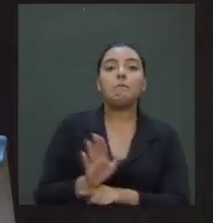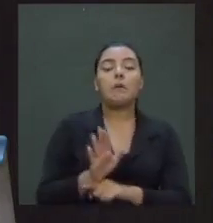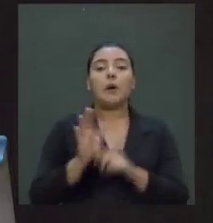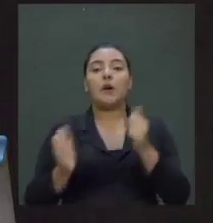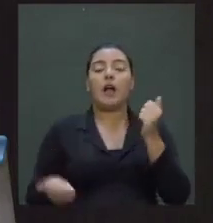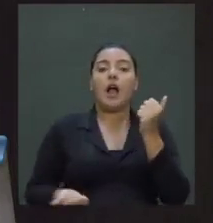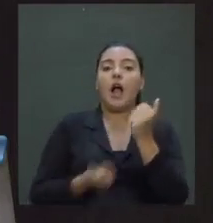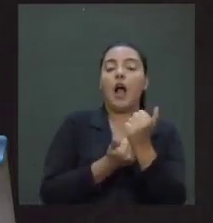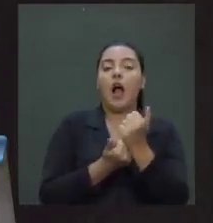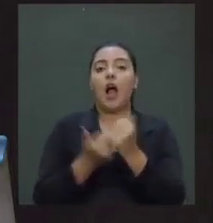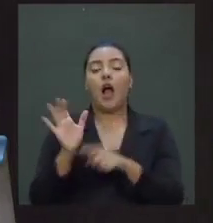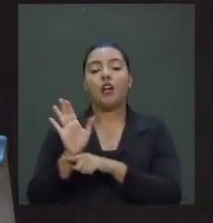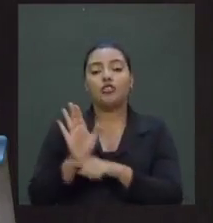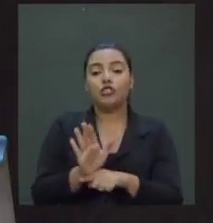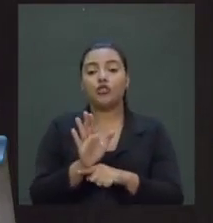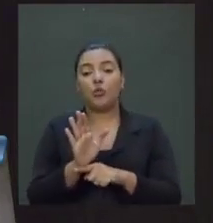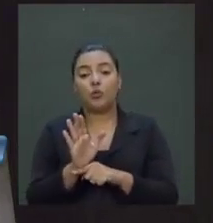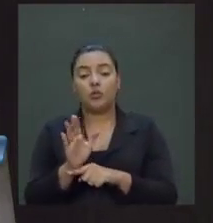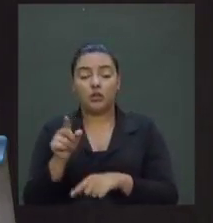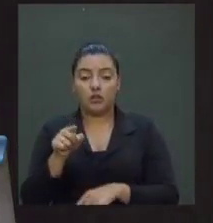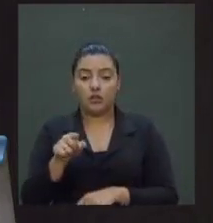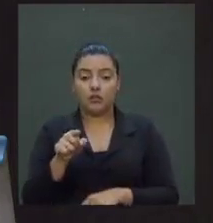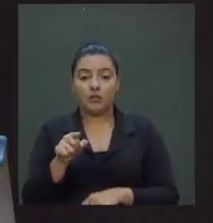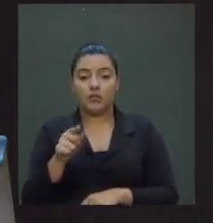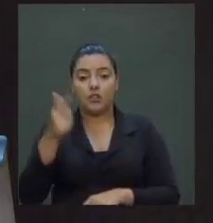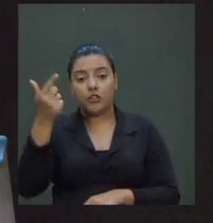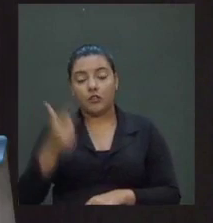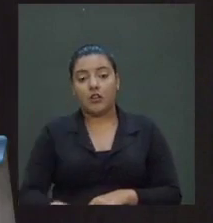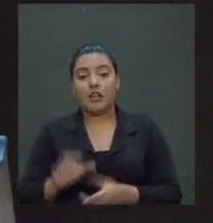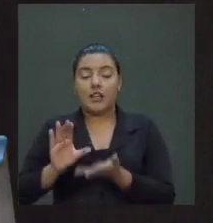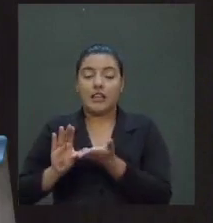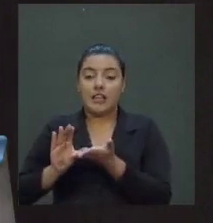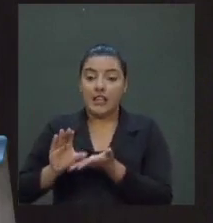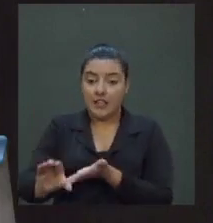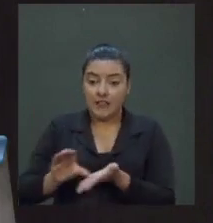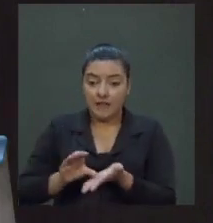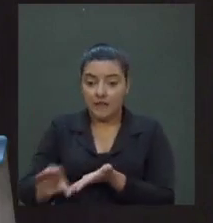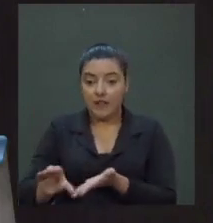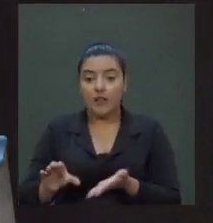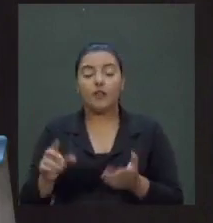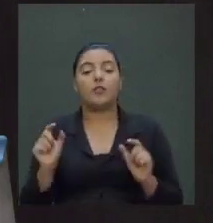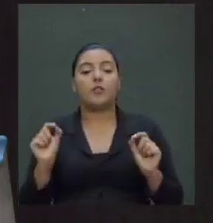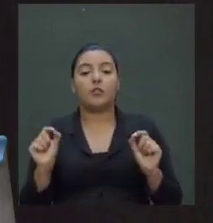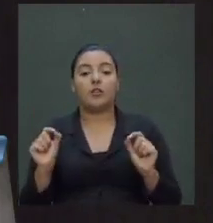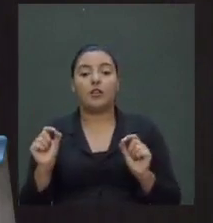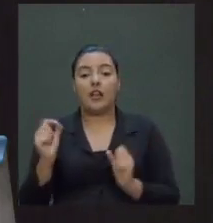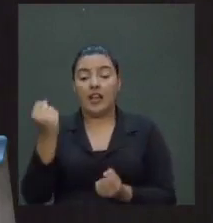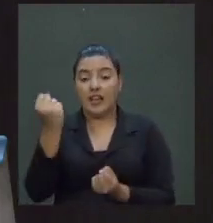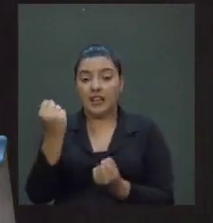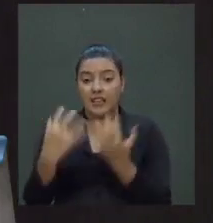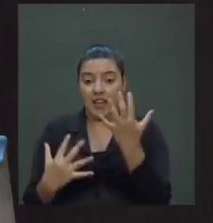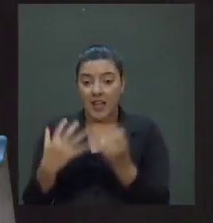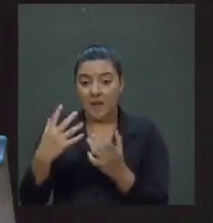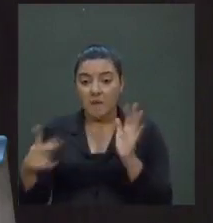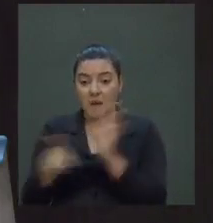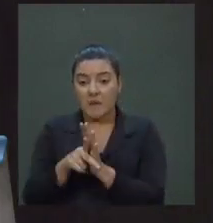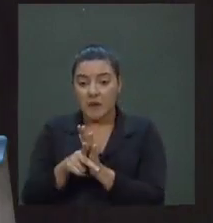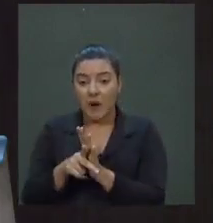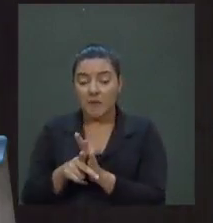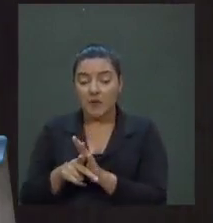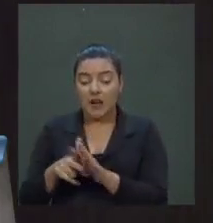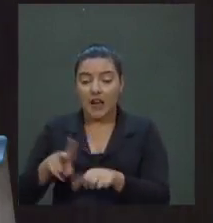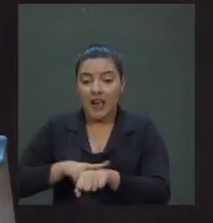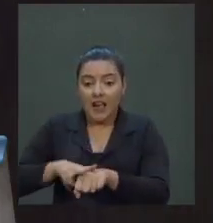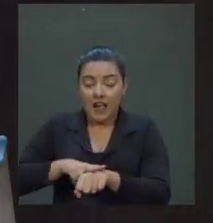Está atraindo mais um investimento baseado na queima de combustíveis fósseis